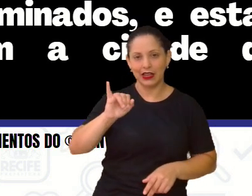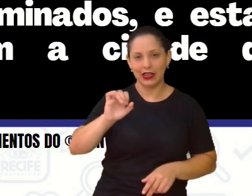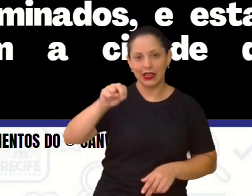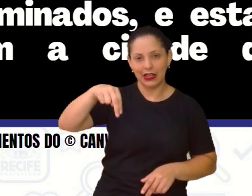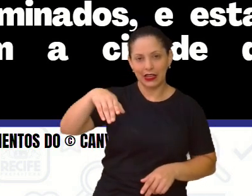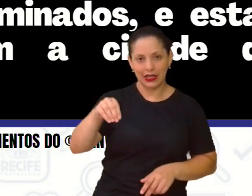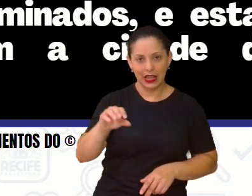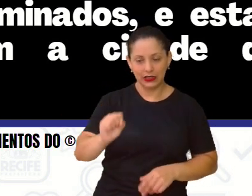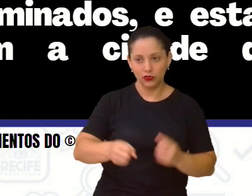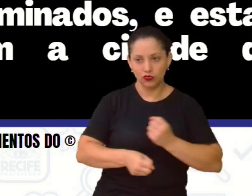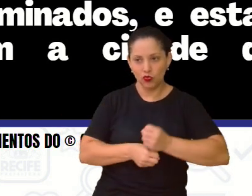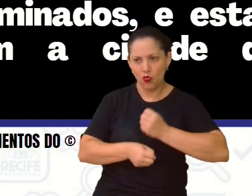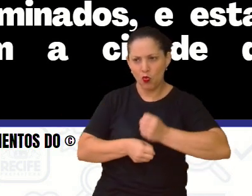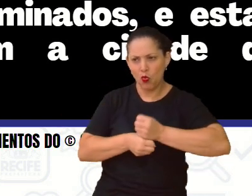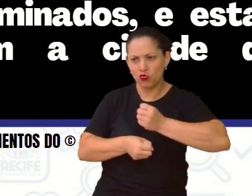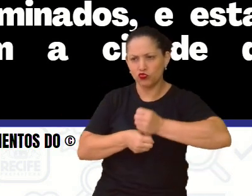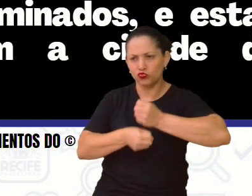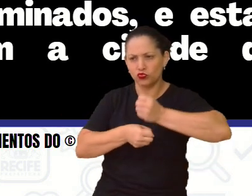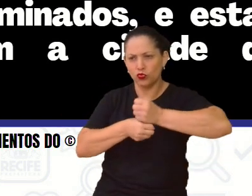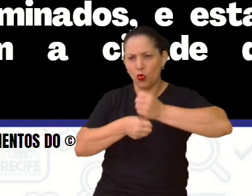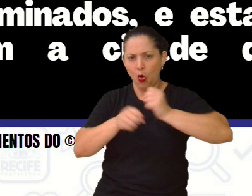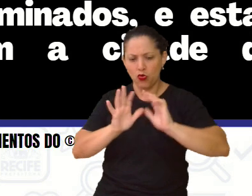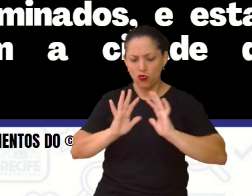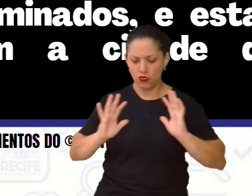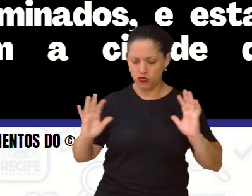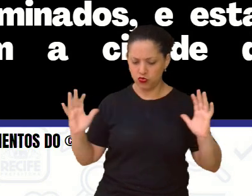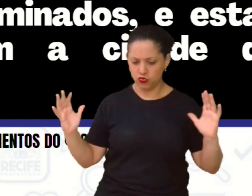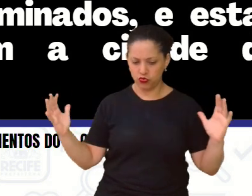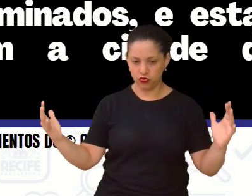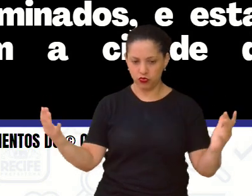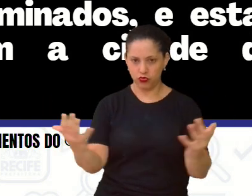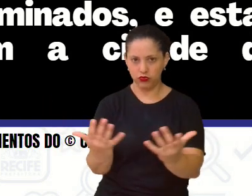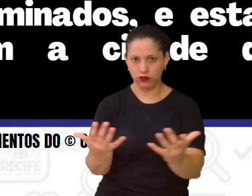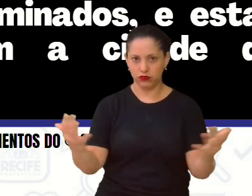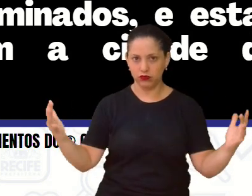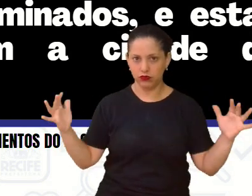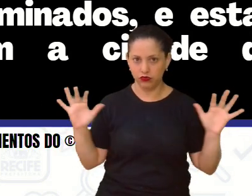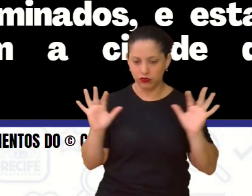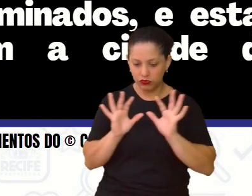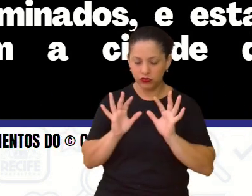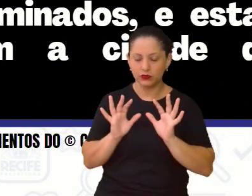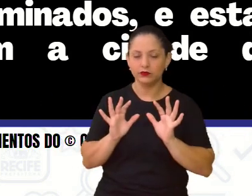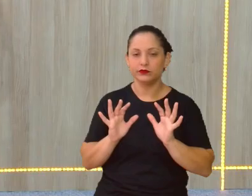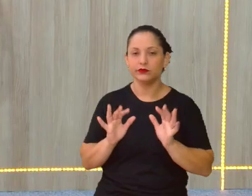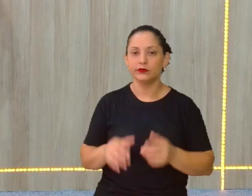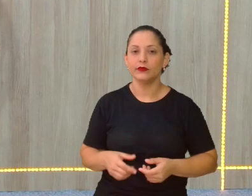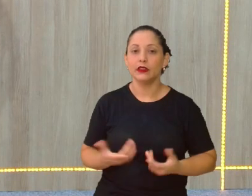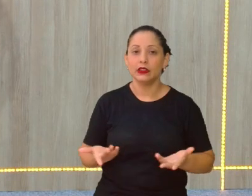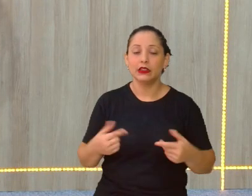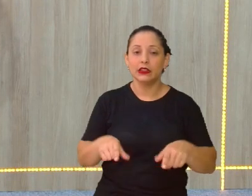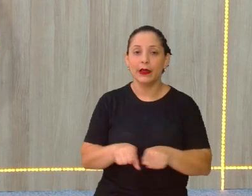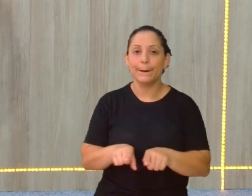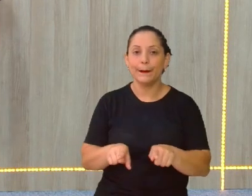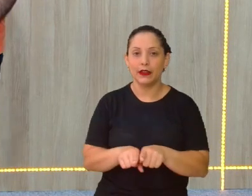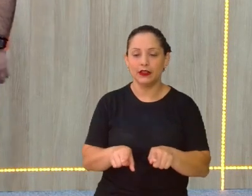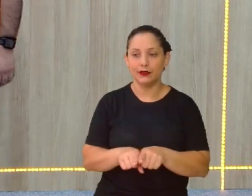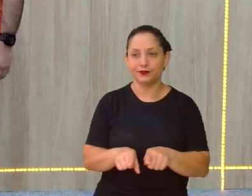dali, fortificando, né, aquele território, né, principalmente com a chegada dos etruscos,